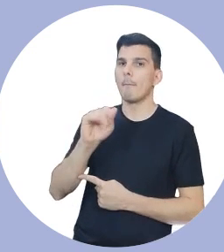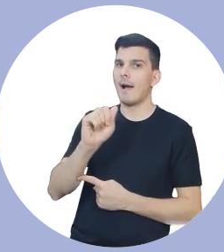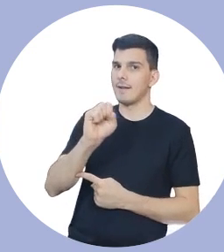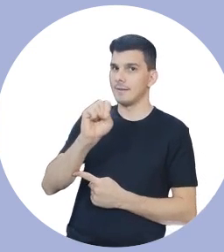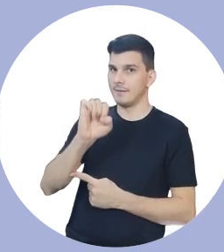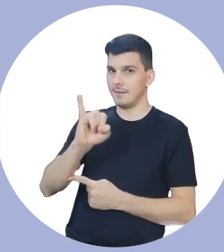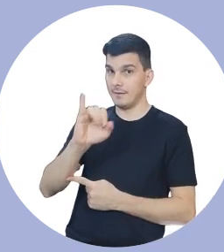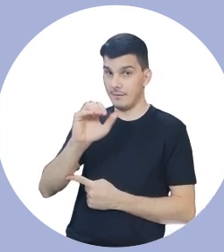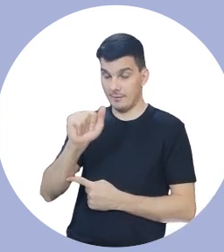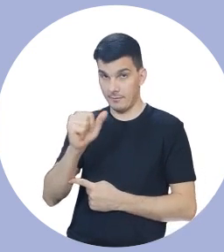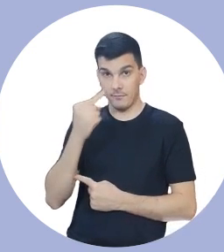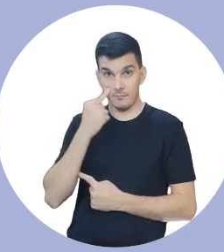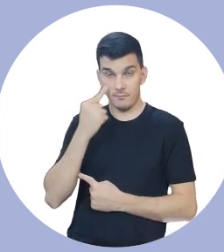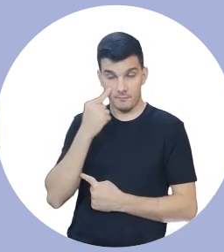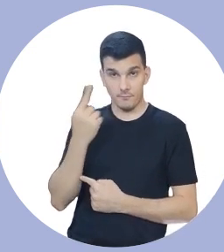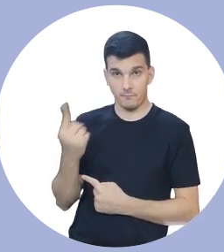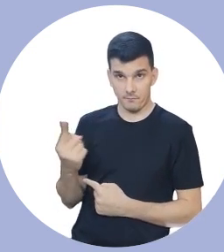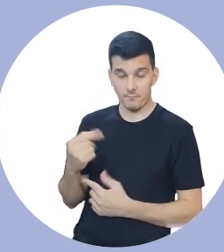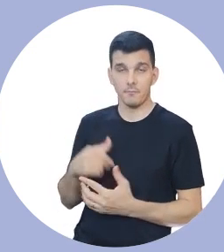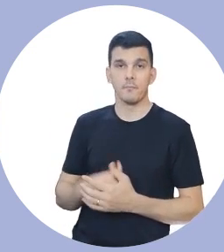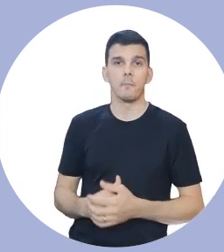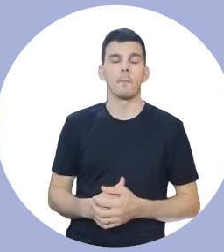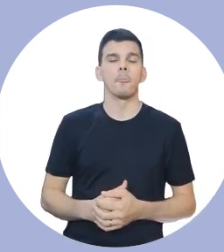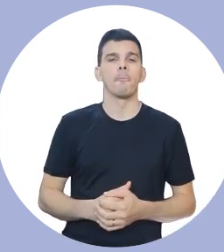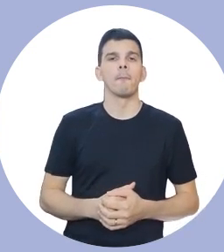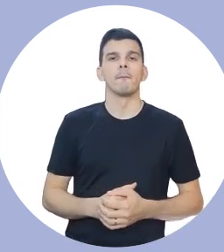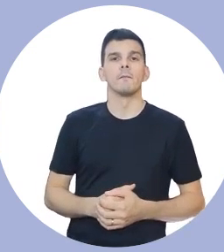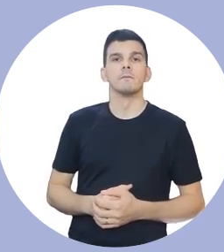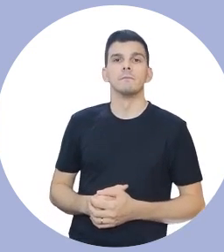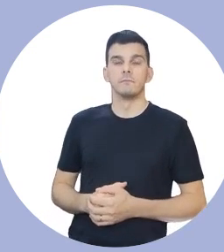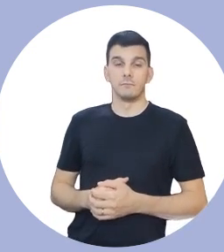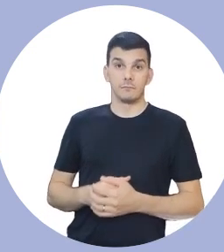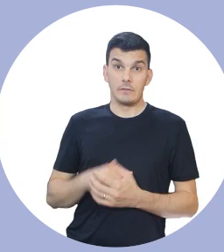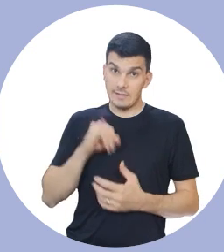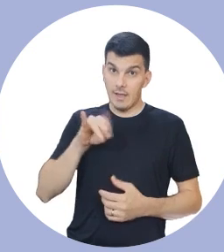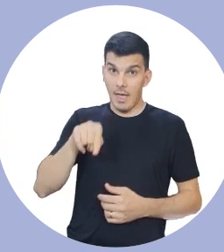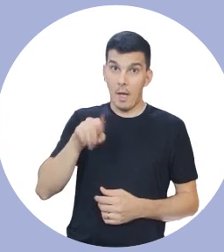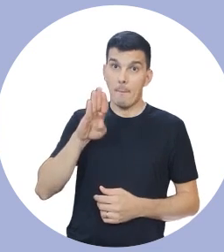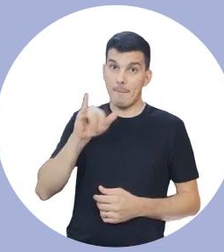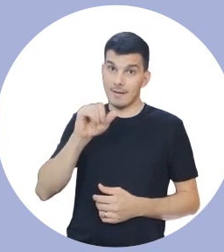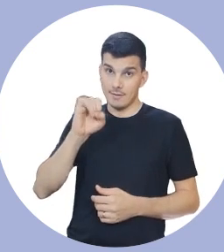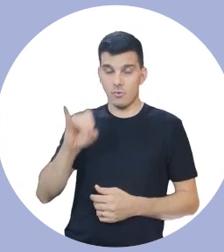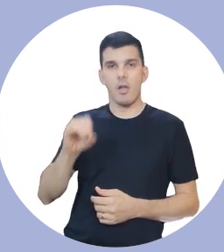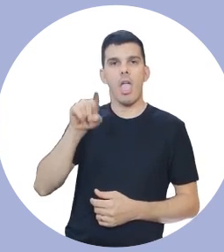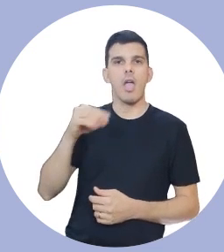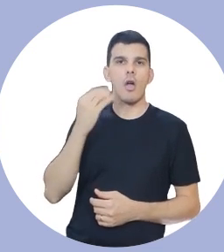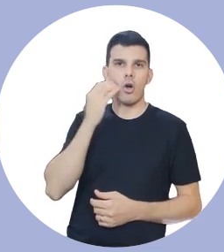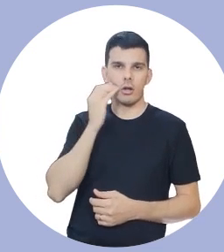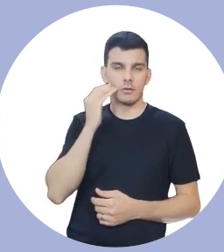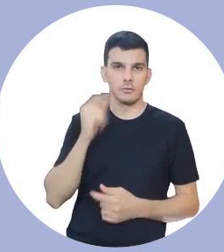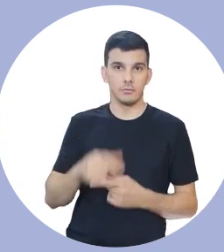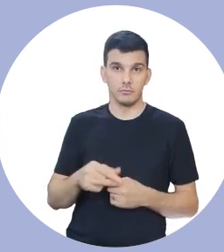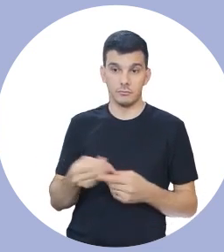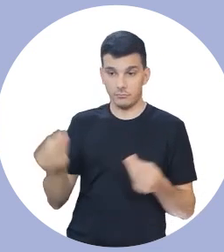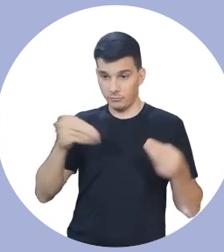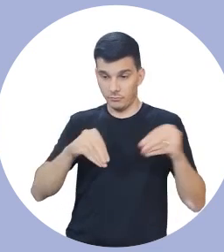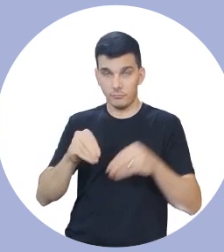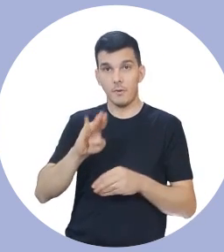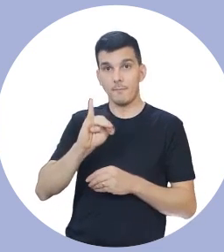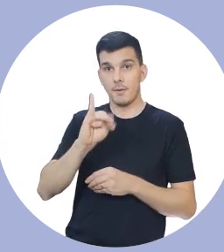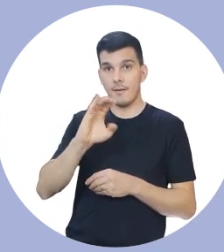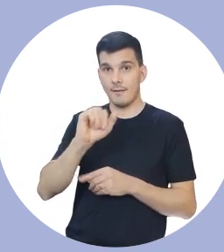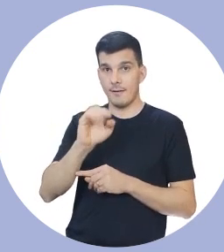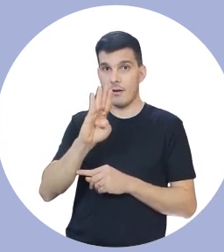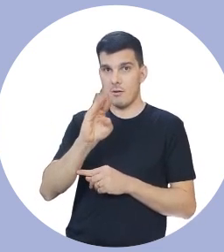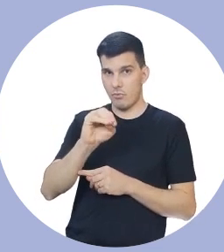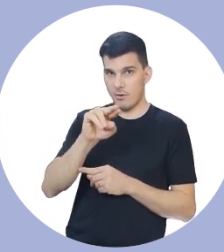solução básica, porque fenolftaleína, pessoal, é indicador ácido básico, e quando está em meio básico, fica rosa. Acrescentou bicarbonato de